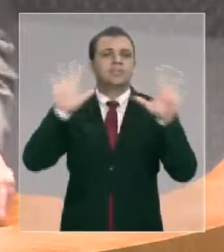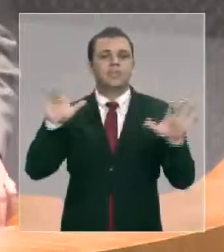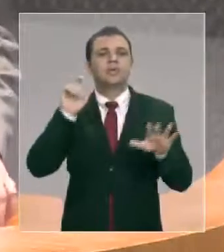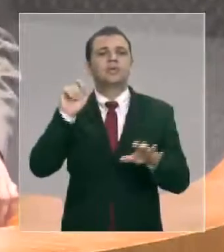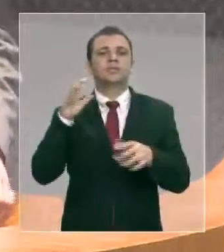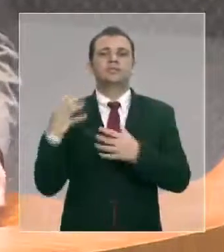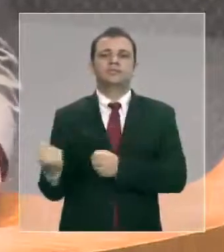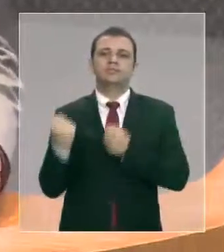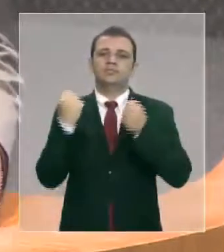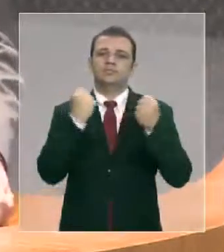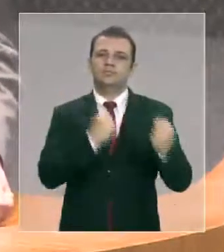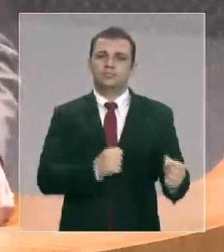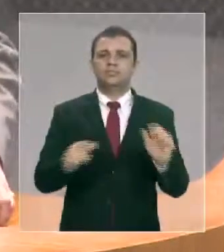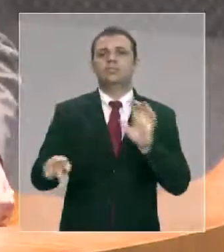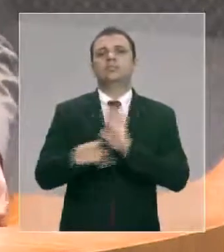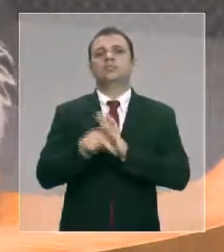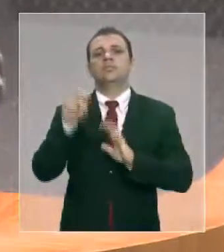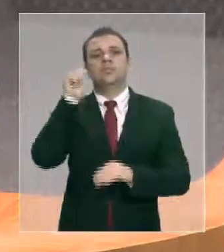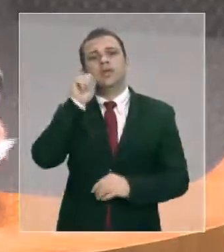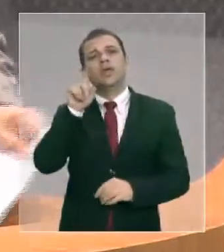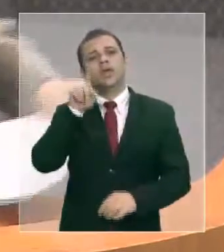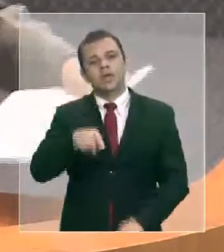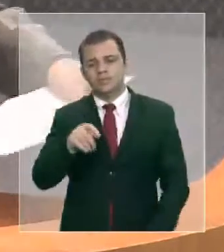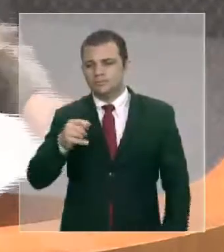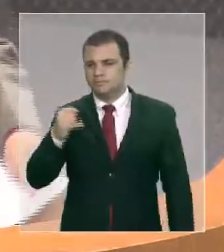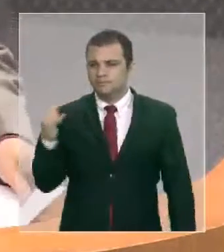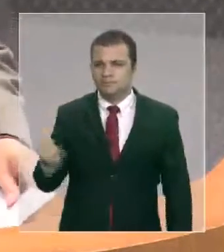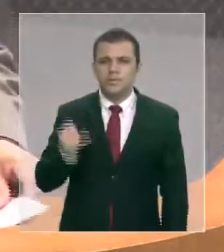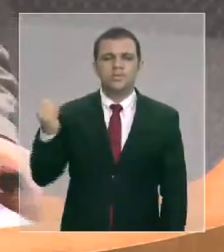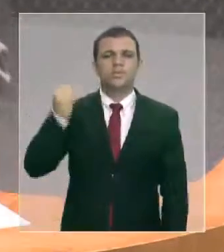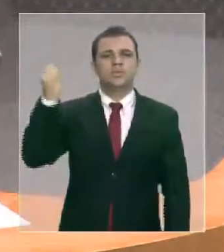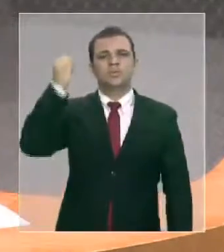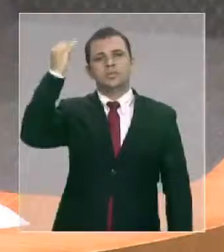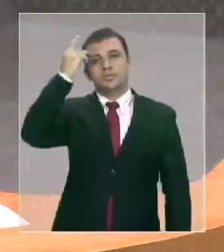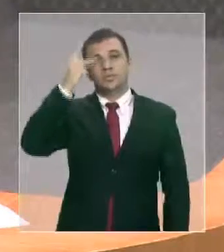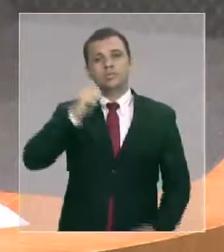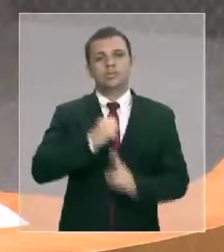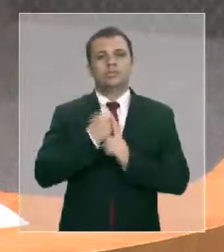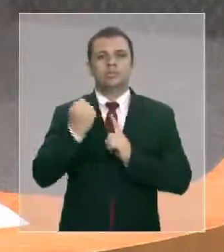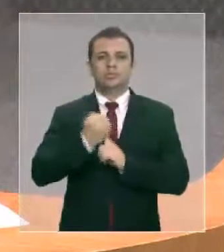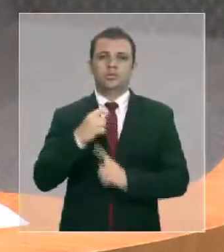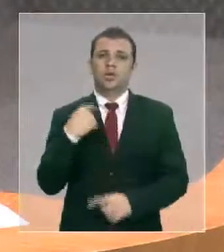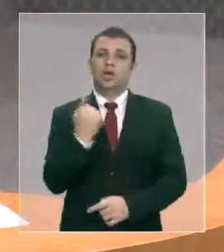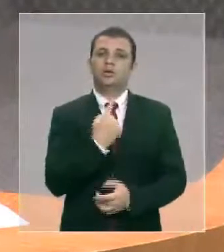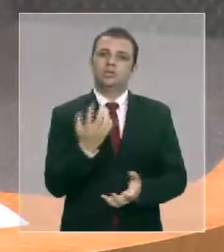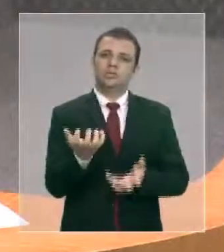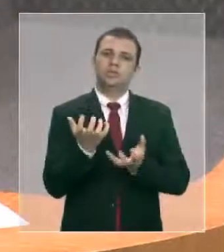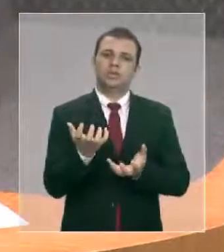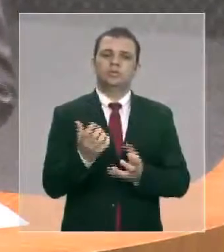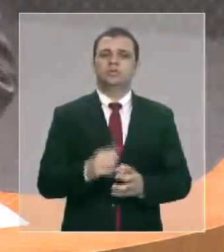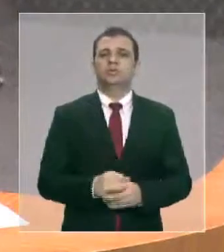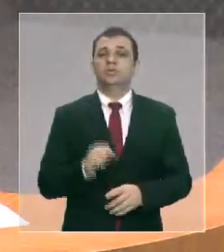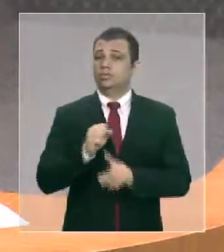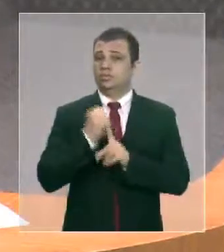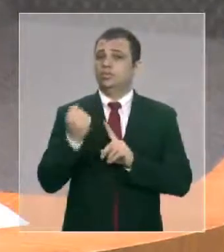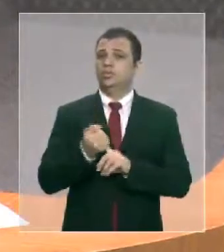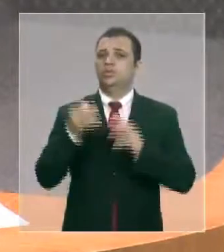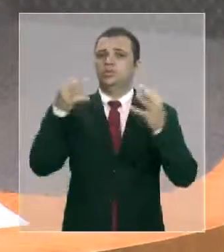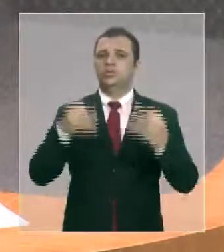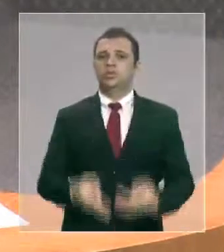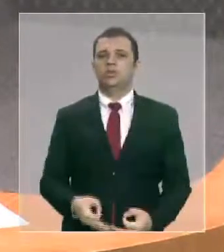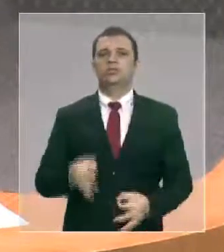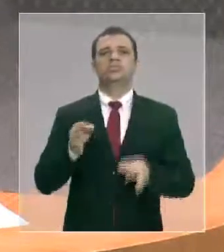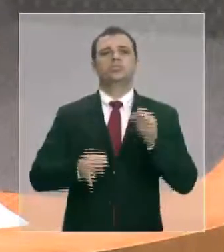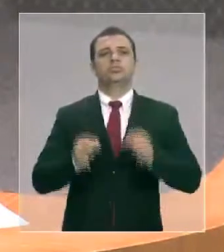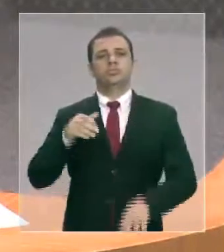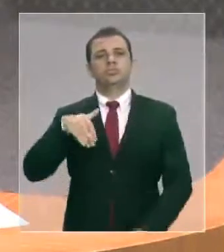empoderamento das mulheres é algo fundamental para uma sociedade que nós queremos, uma sociedade mais justa. Então, eu quero